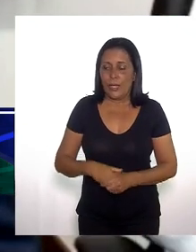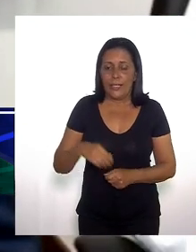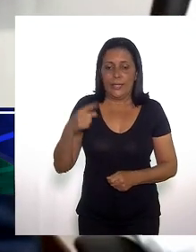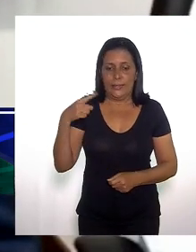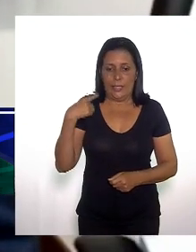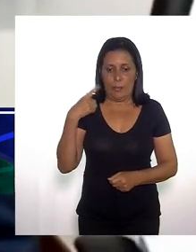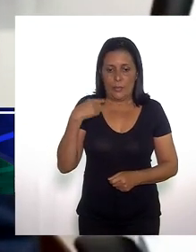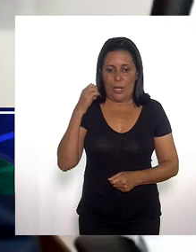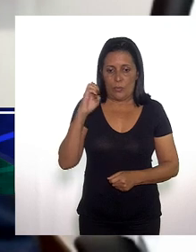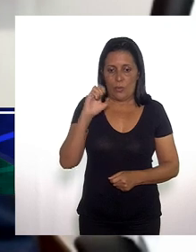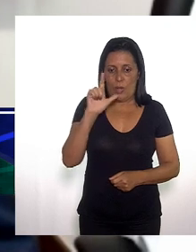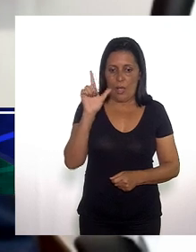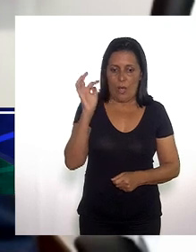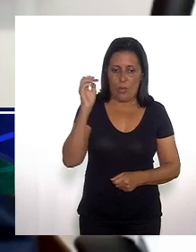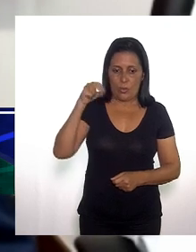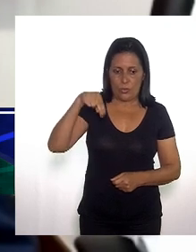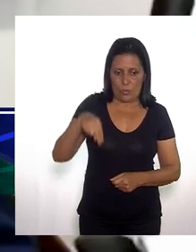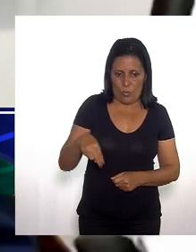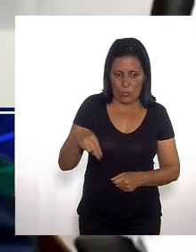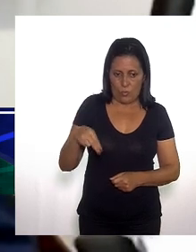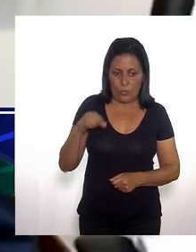Deputado Elton Cristo.